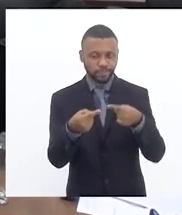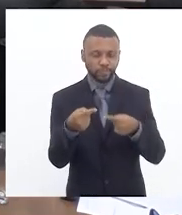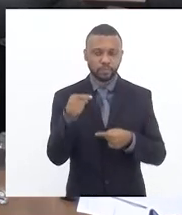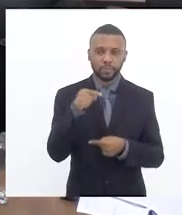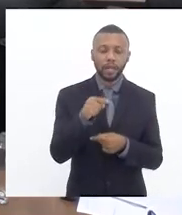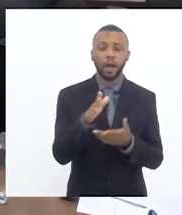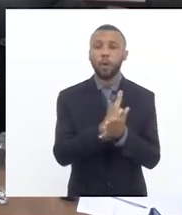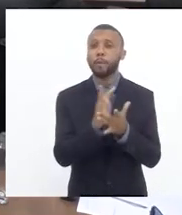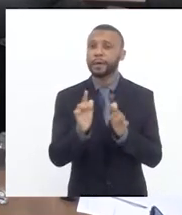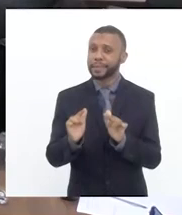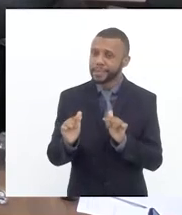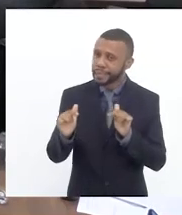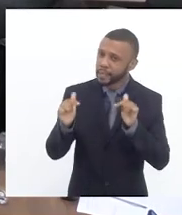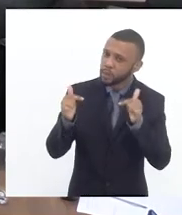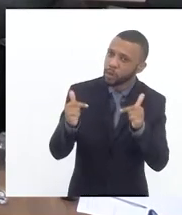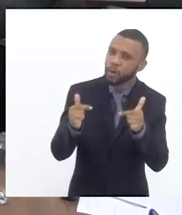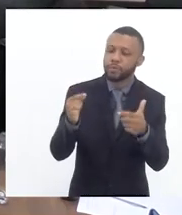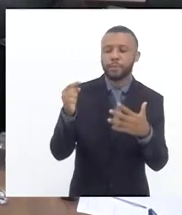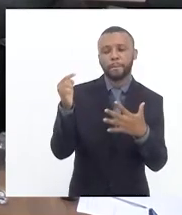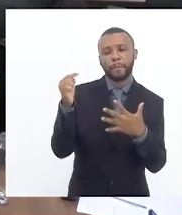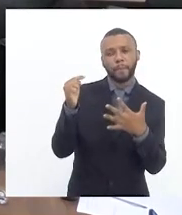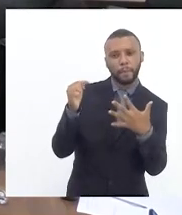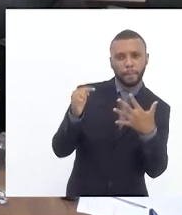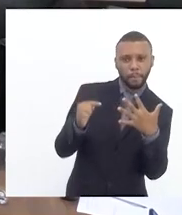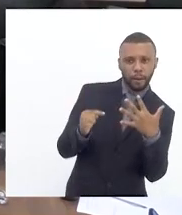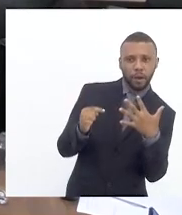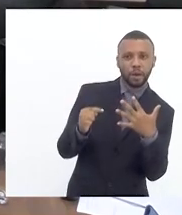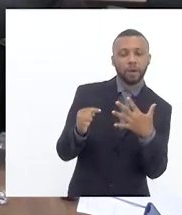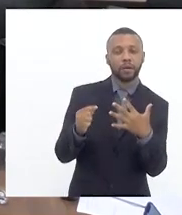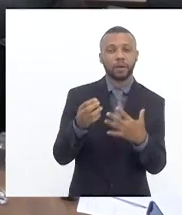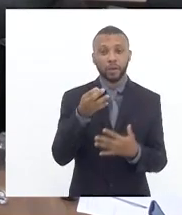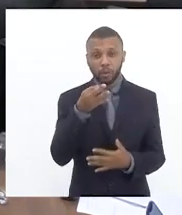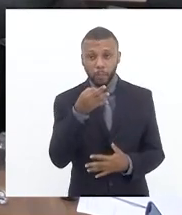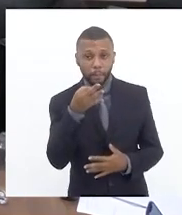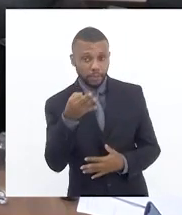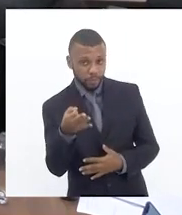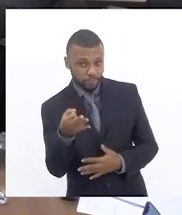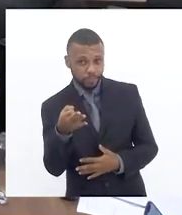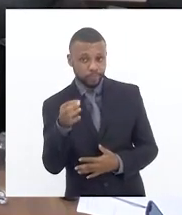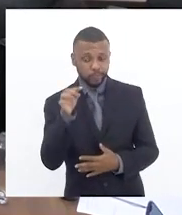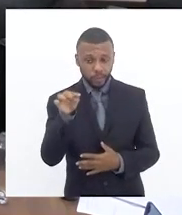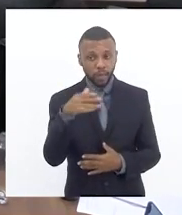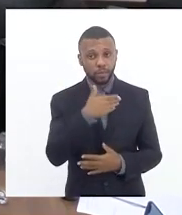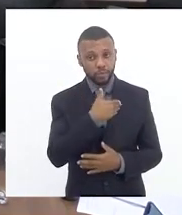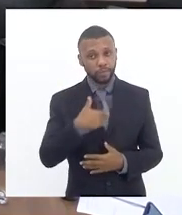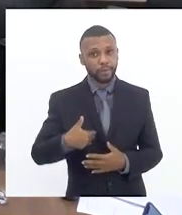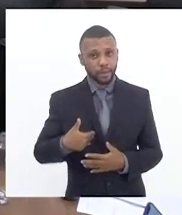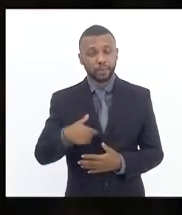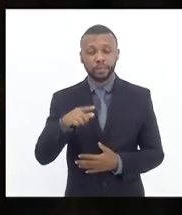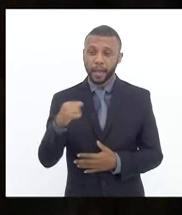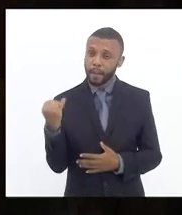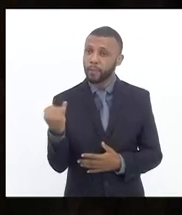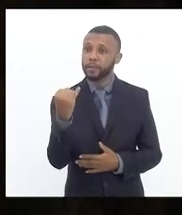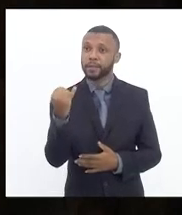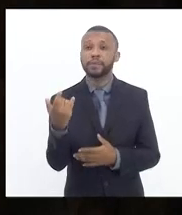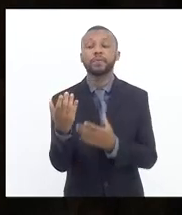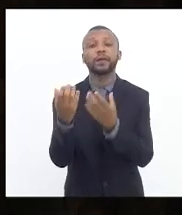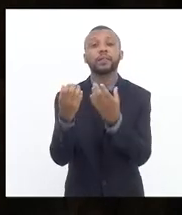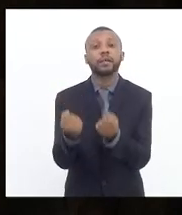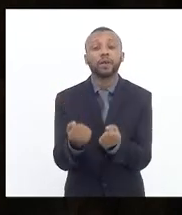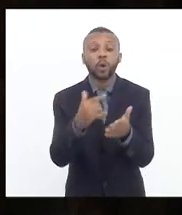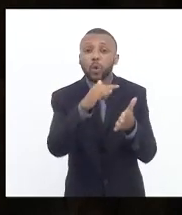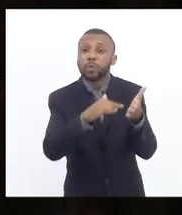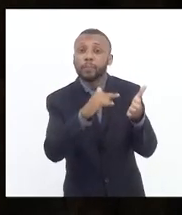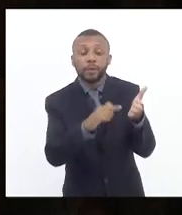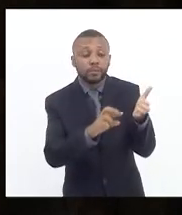em algumas ações que são segundo governo necessário para Adesão do regime recuperação